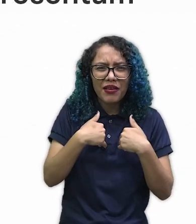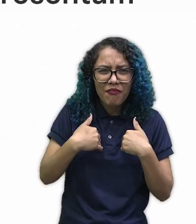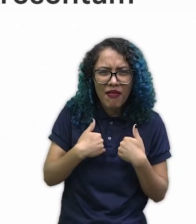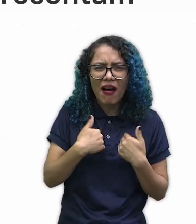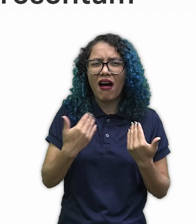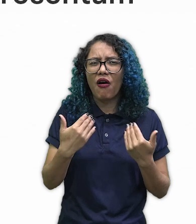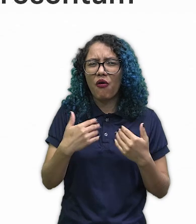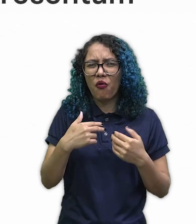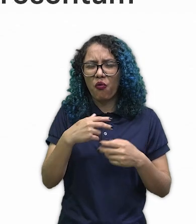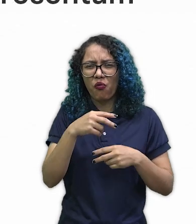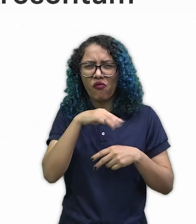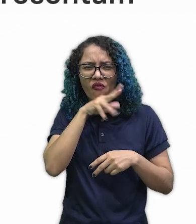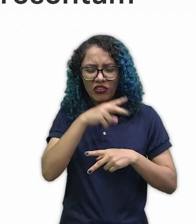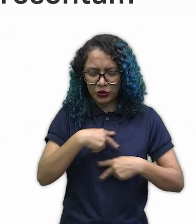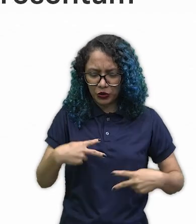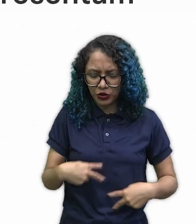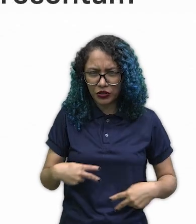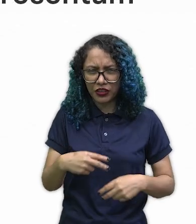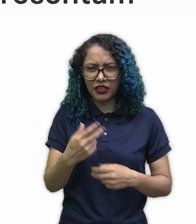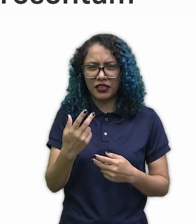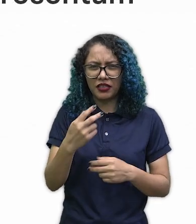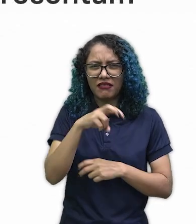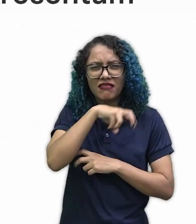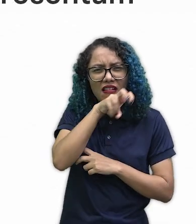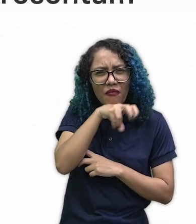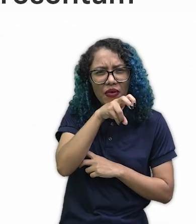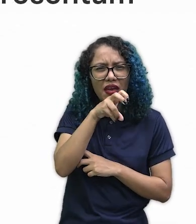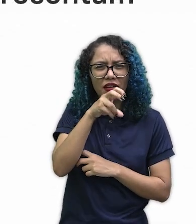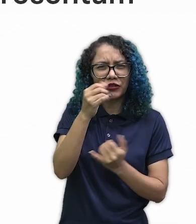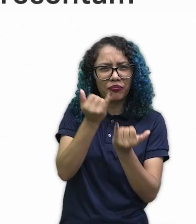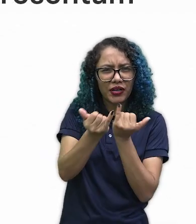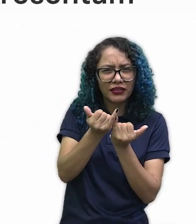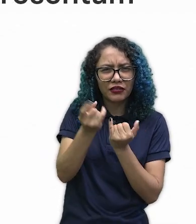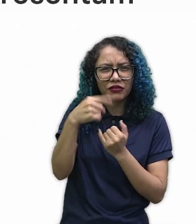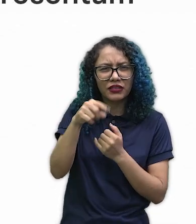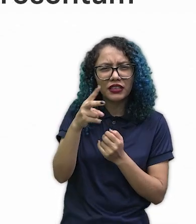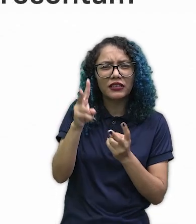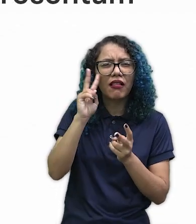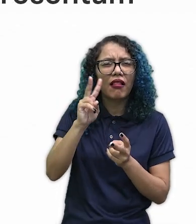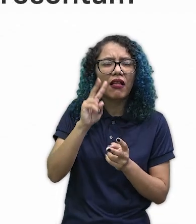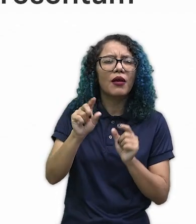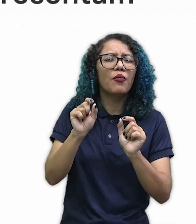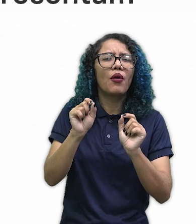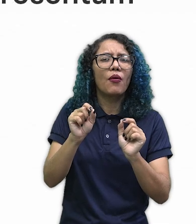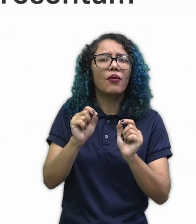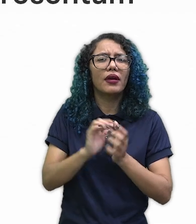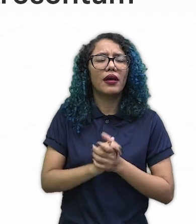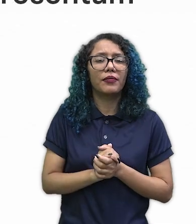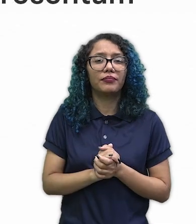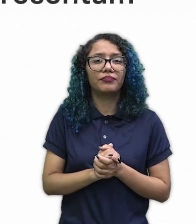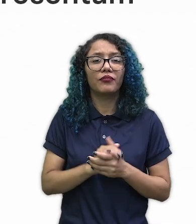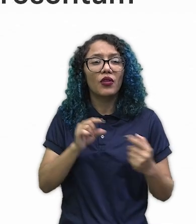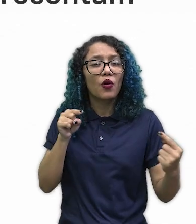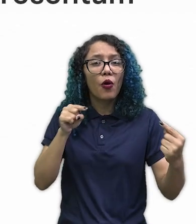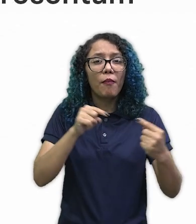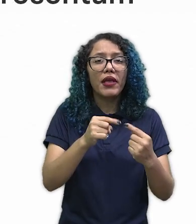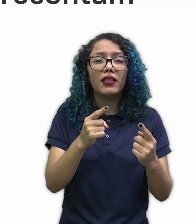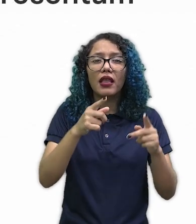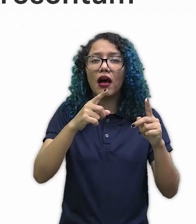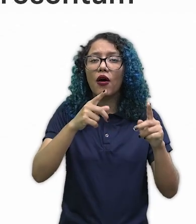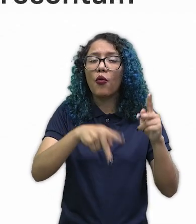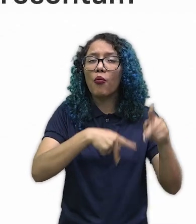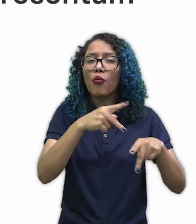do tigre, da serpente, aí você lembra imediatamente do quê? De que povo é que a